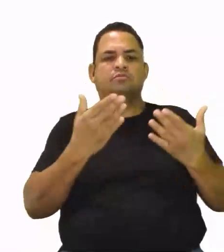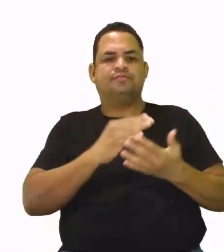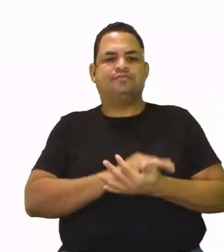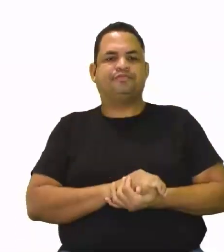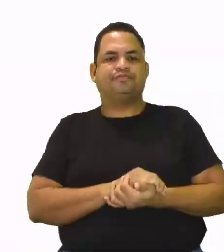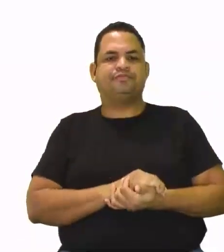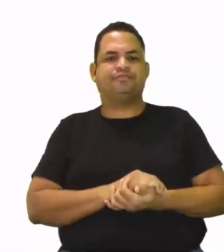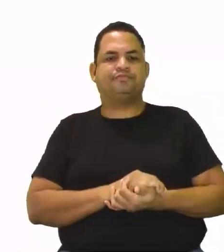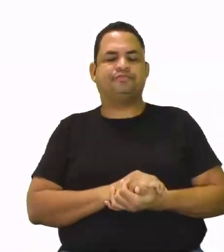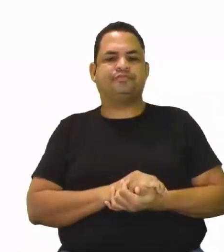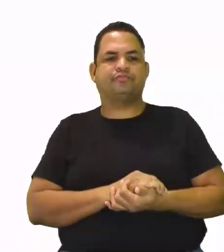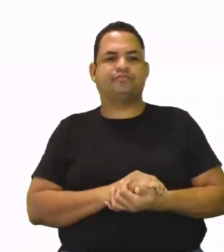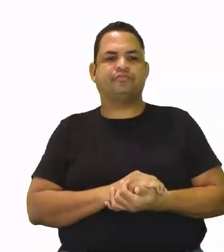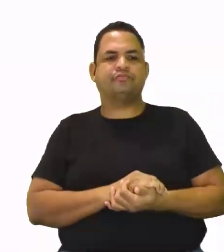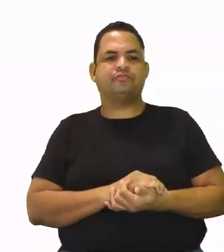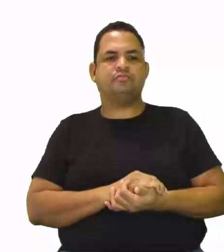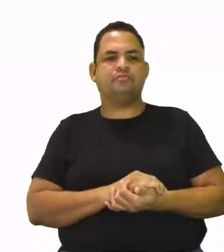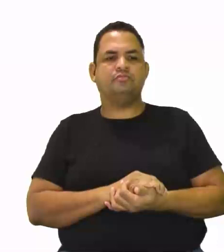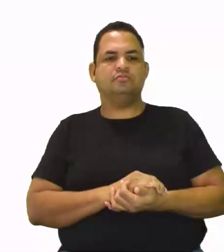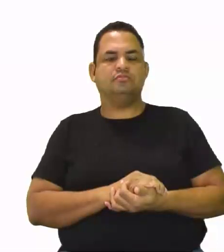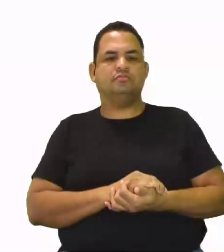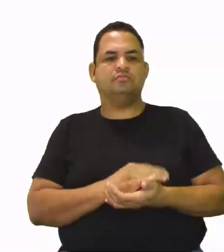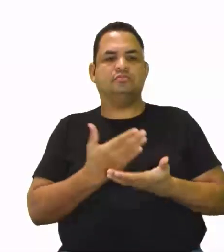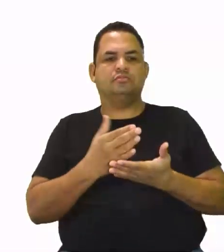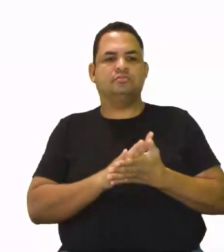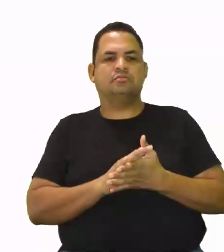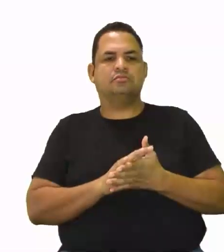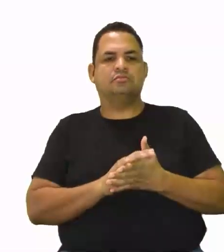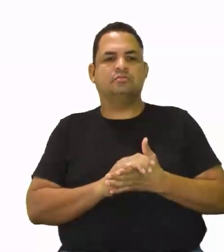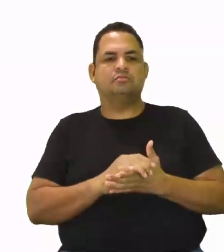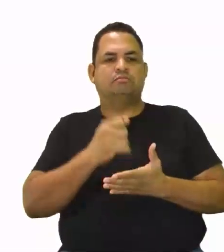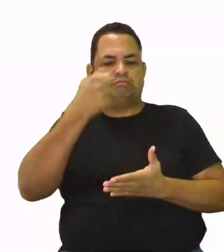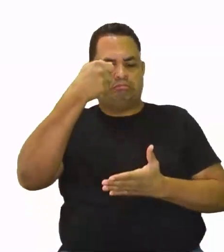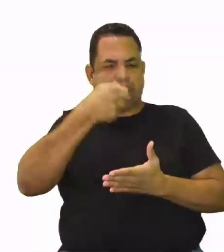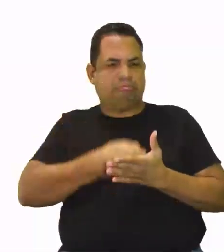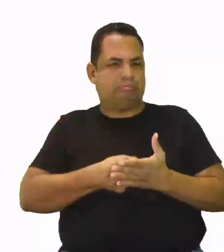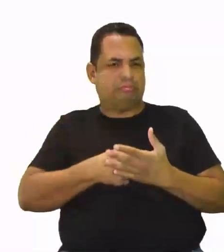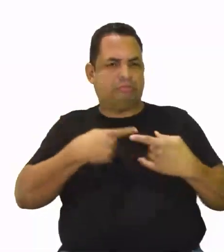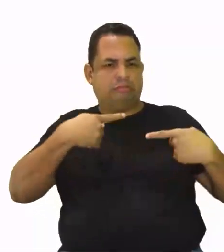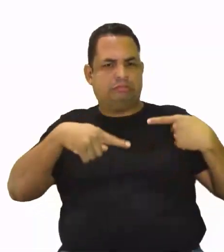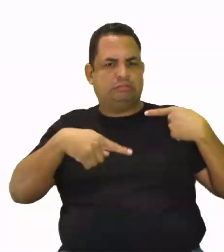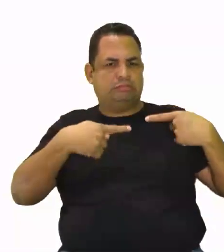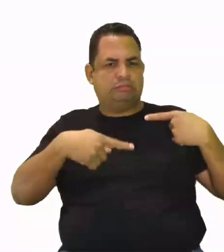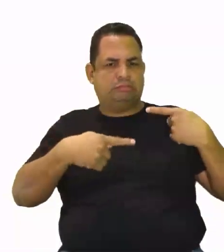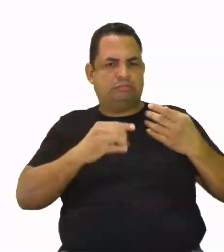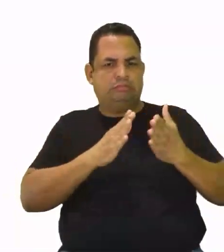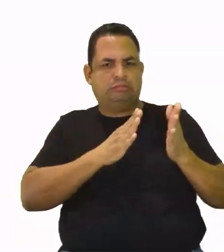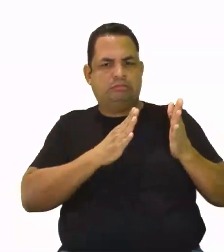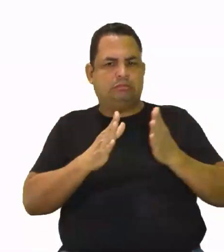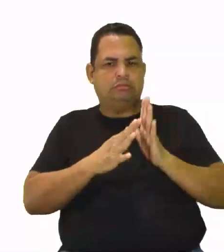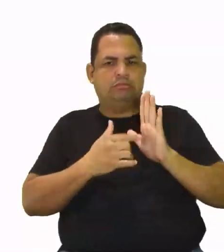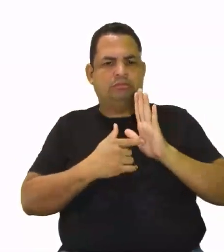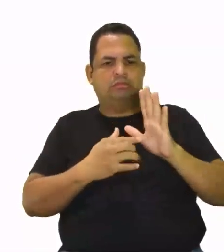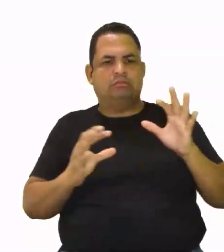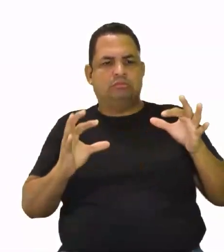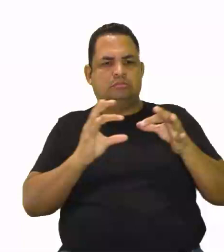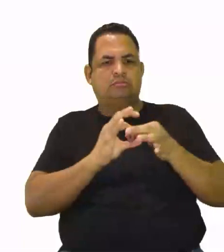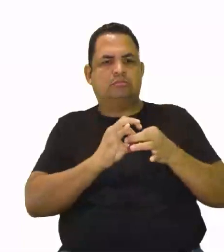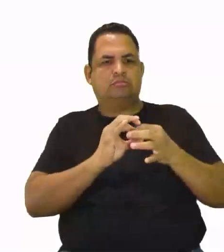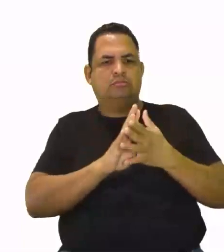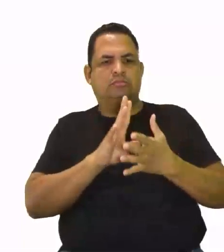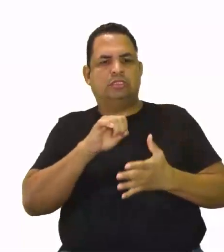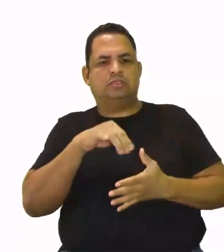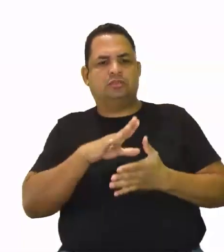isso daí? Vamos dizer que seria a radicalização política do período representada pela Aliança